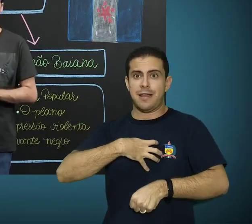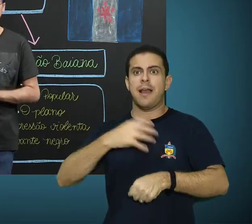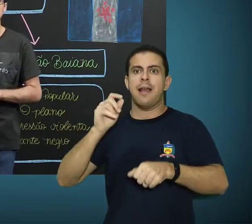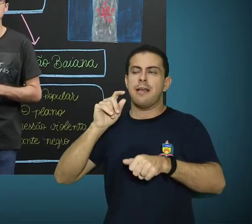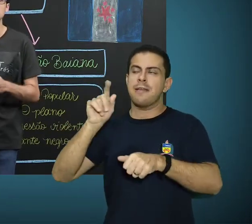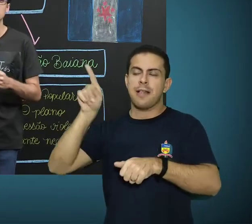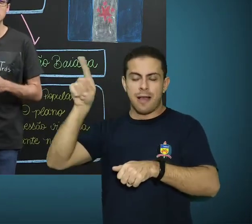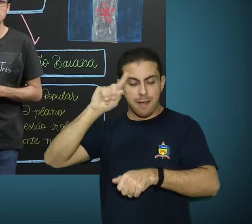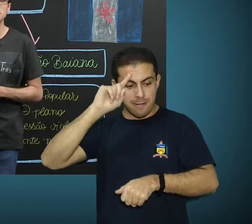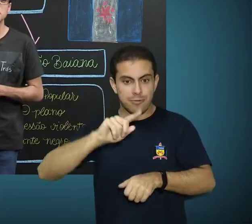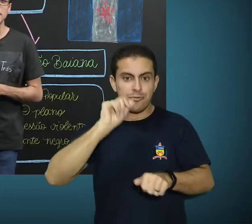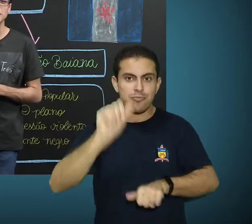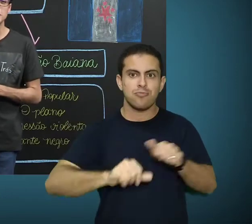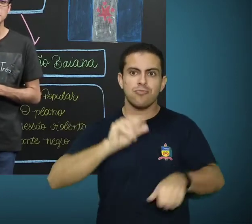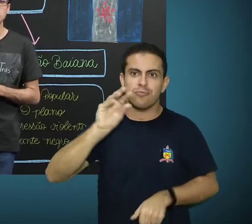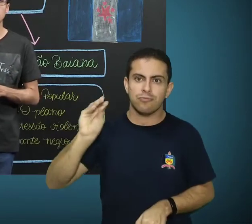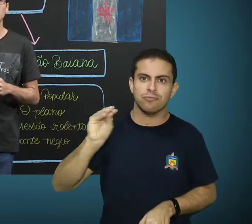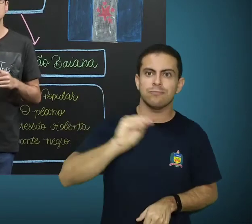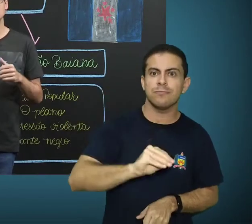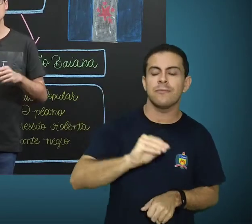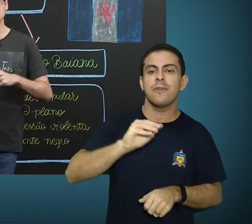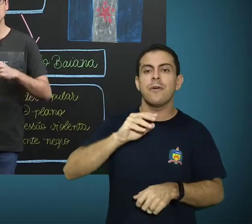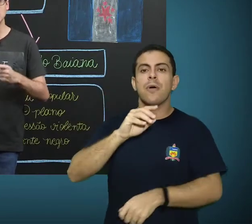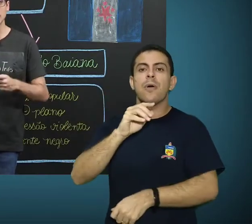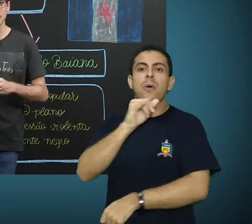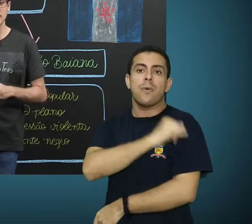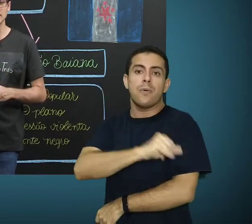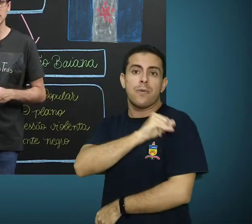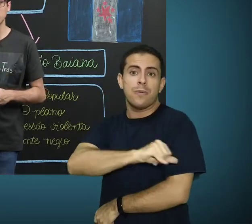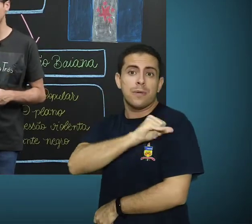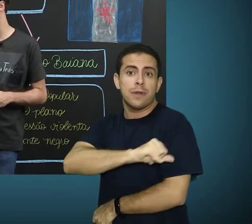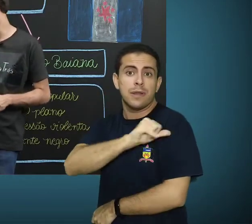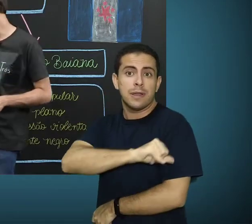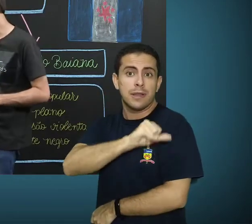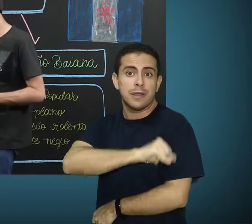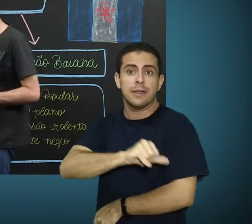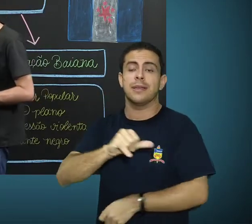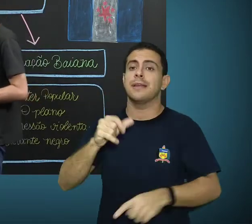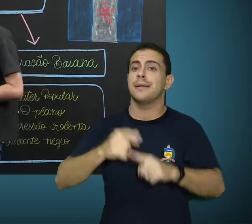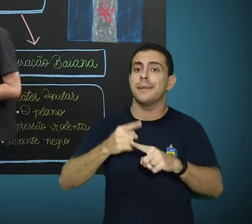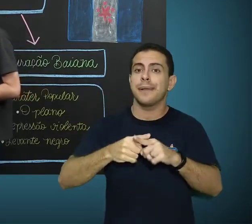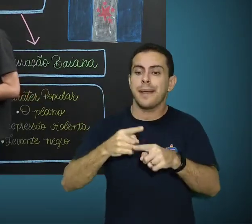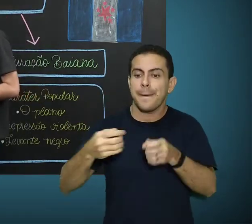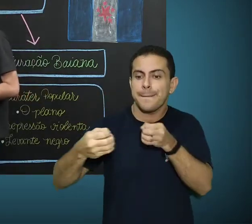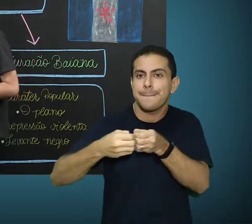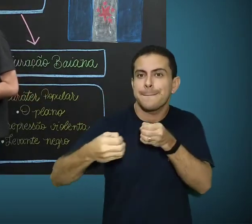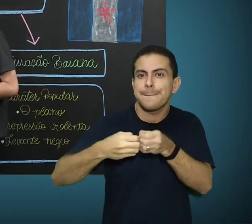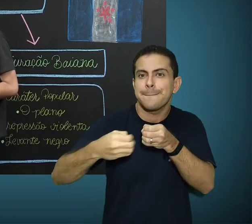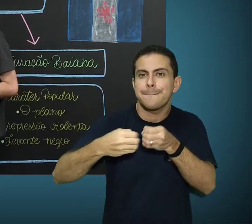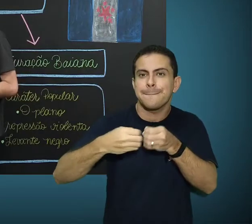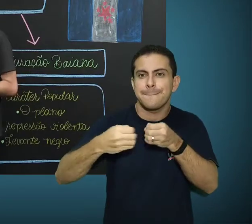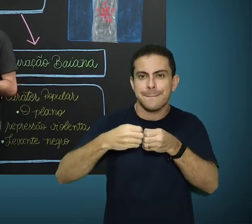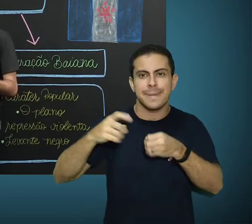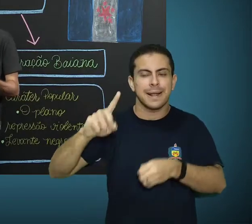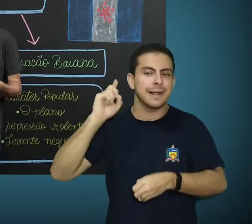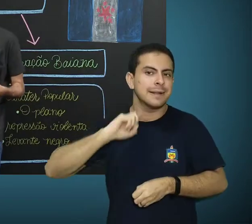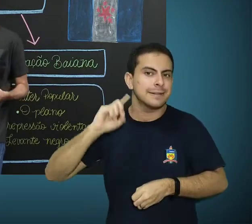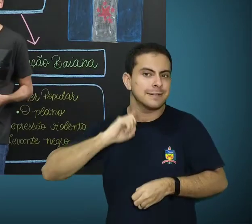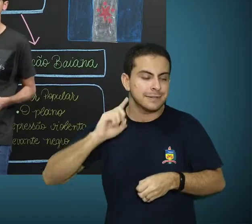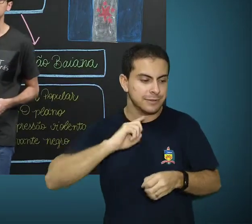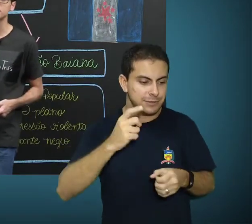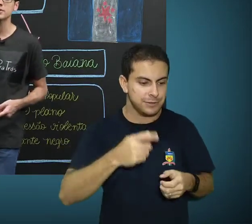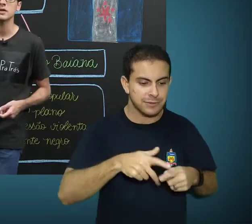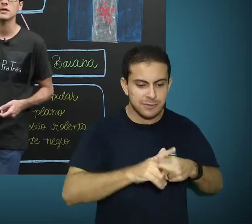para o Rio de Janeiro, que é bem mais pertinho. Então existia essa forma, essa cobrança de impostos, e entre